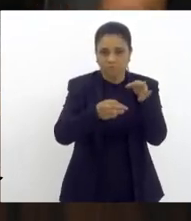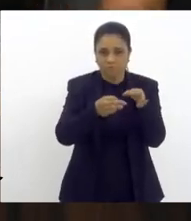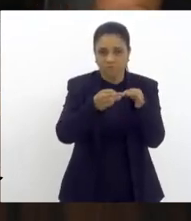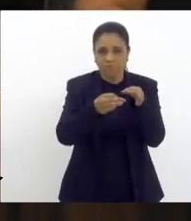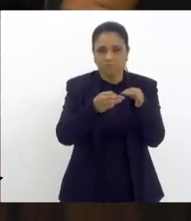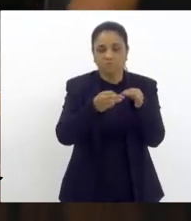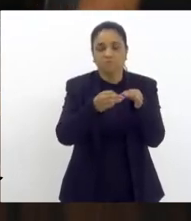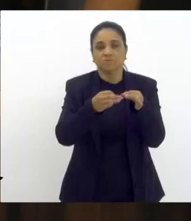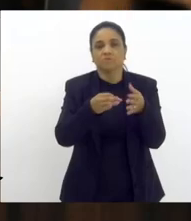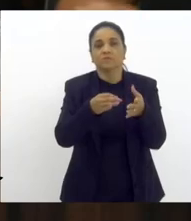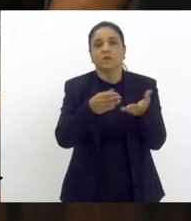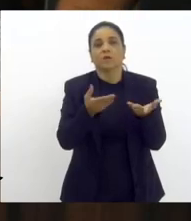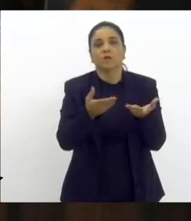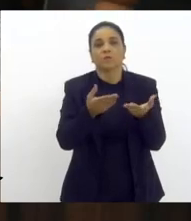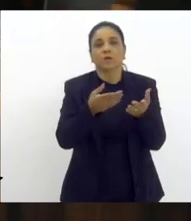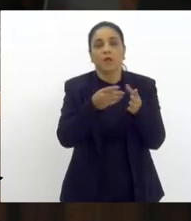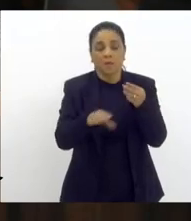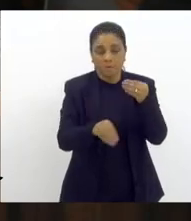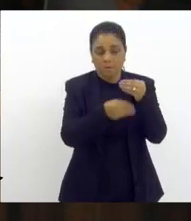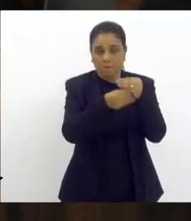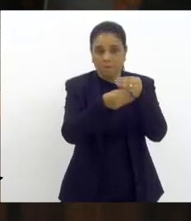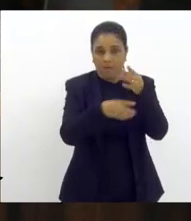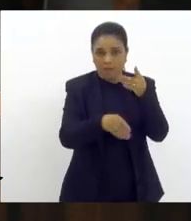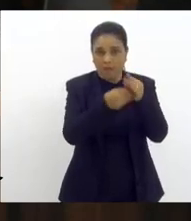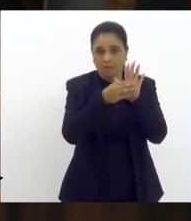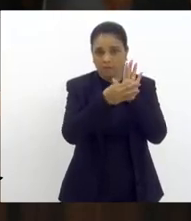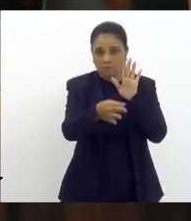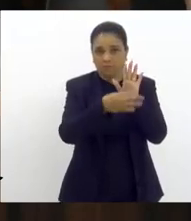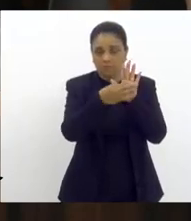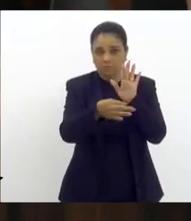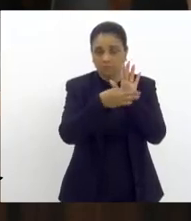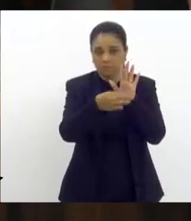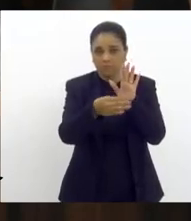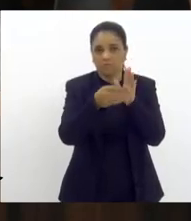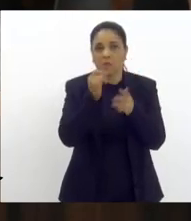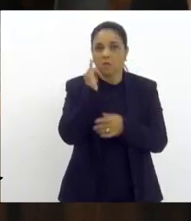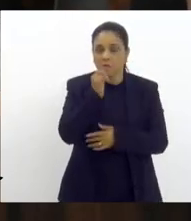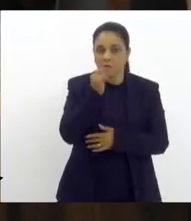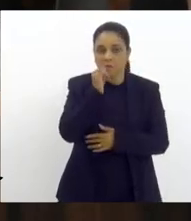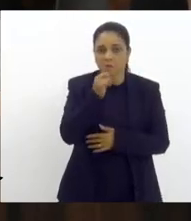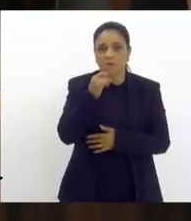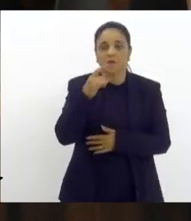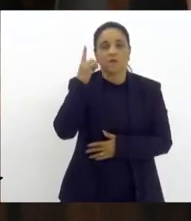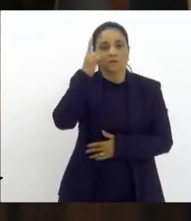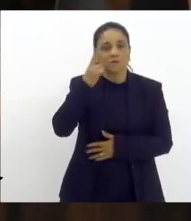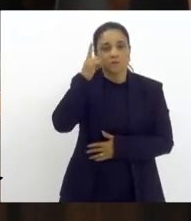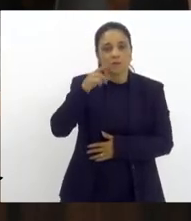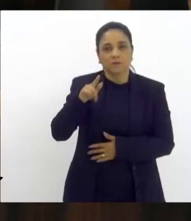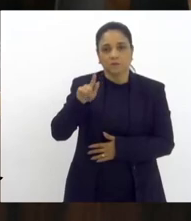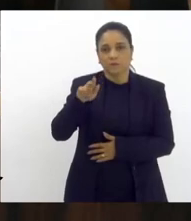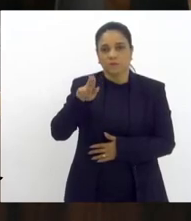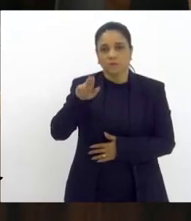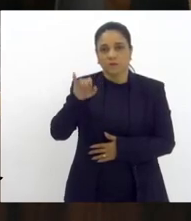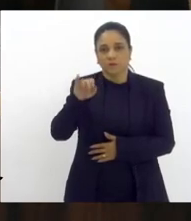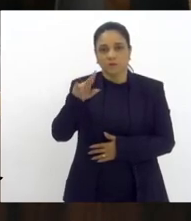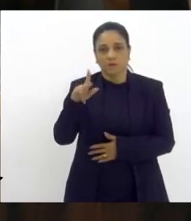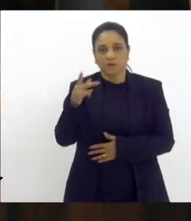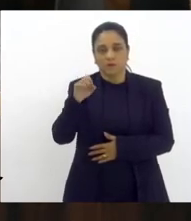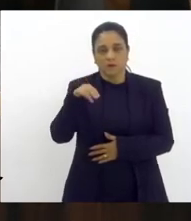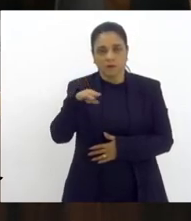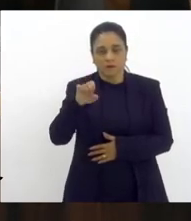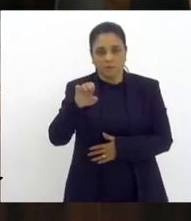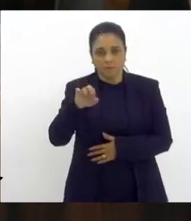juricidade com emendas relatou Deputado Guilherme em